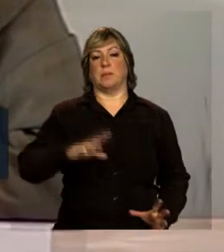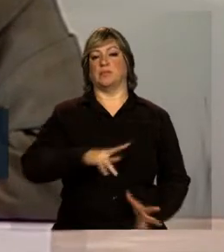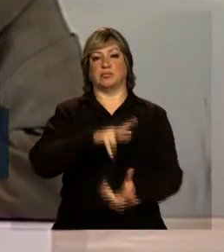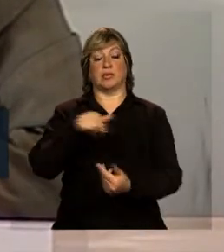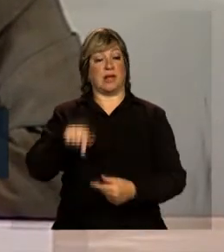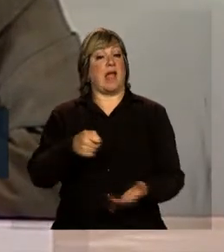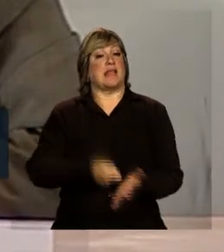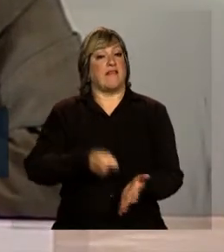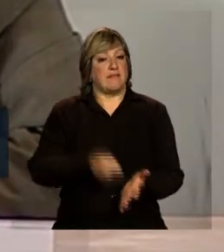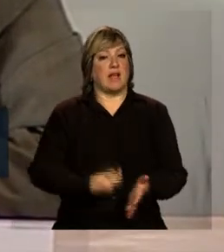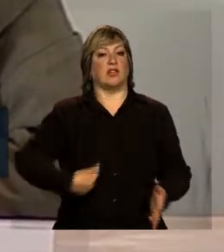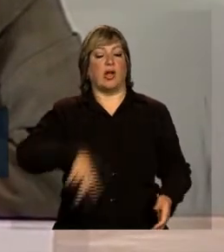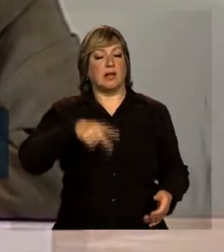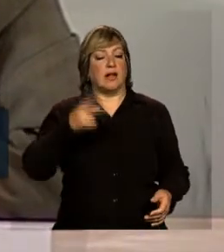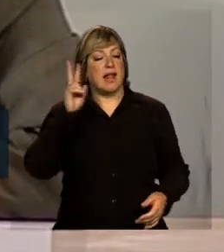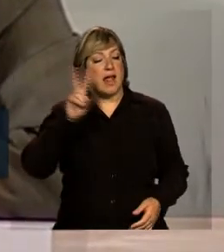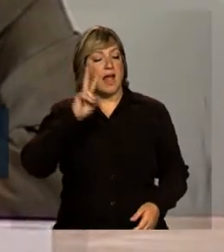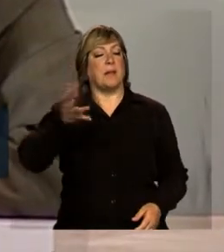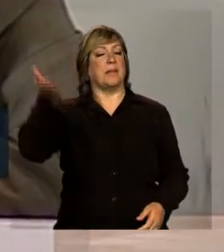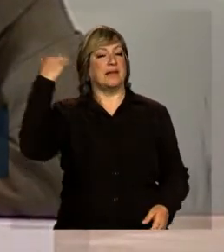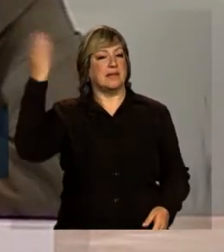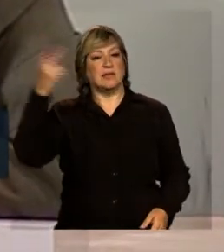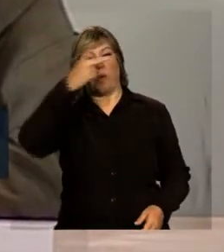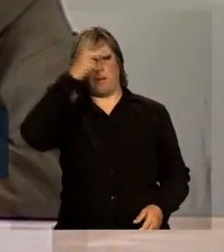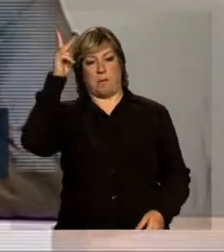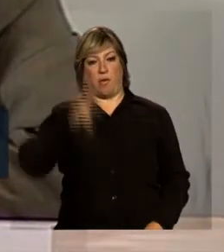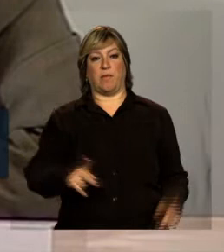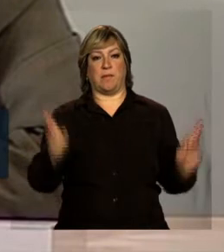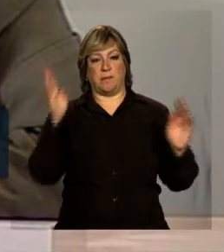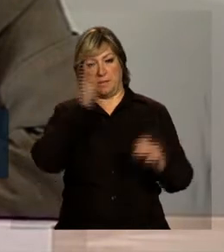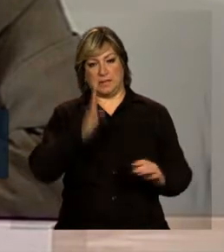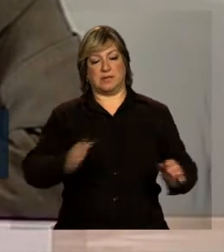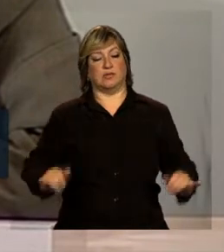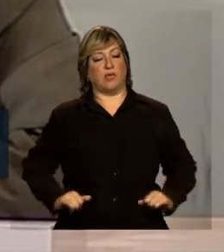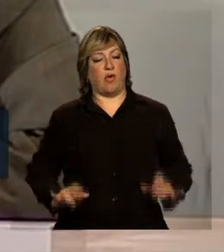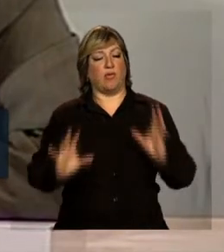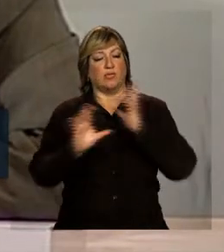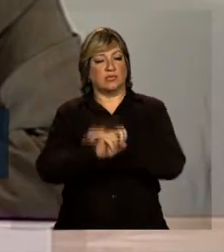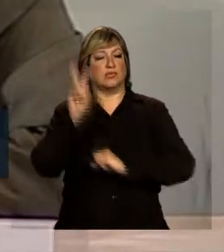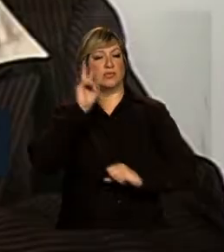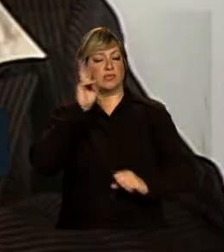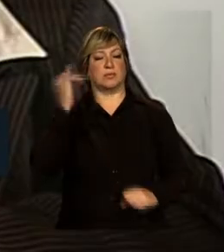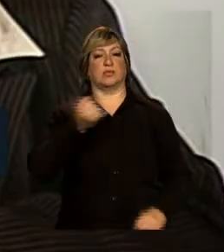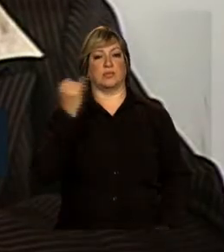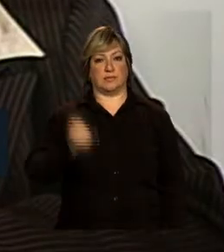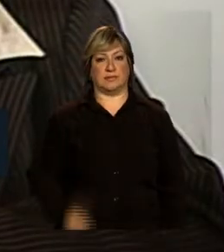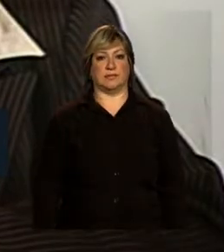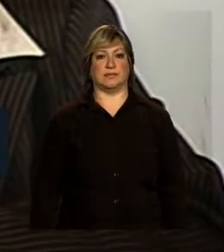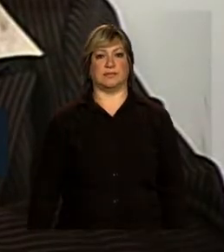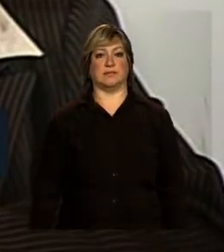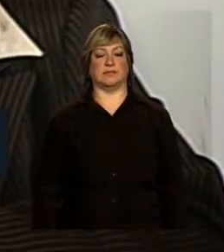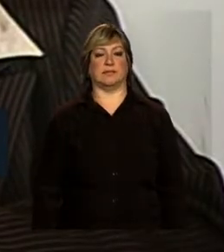um dever de resgate do povo brasileiro com sua própria história.